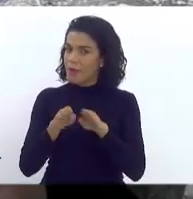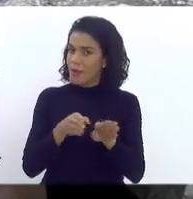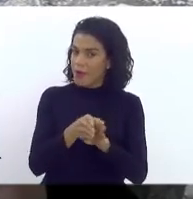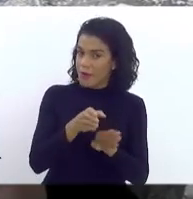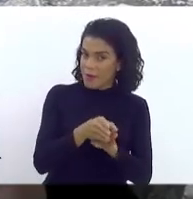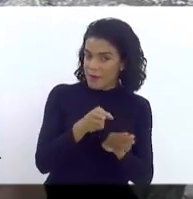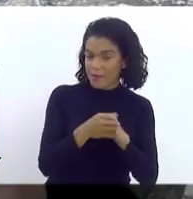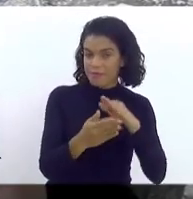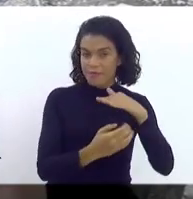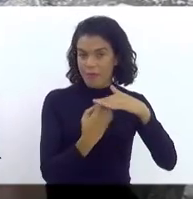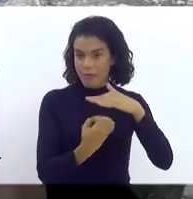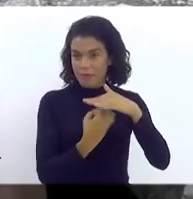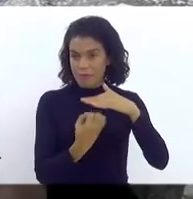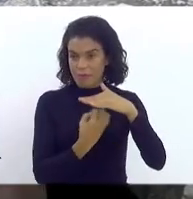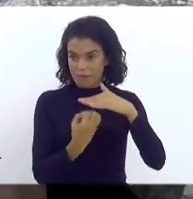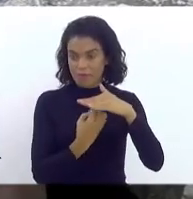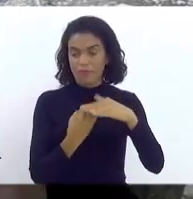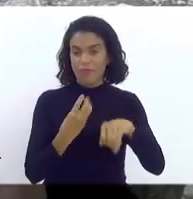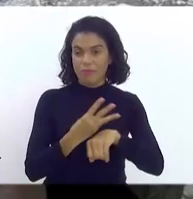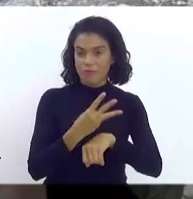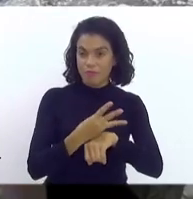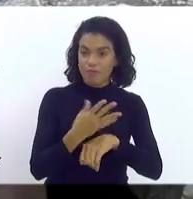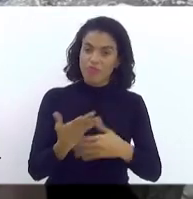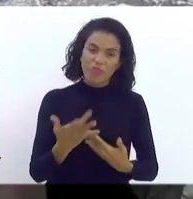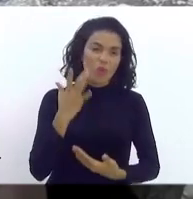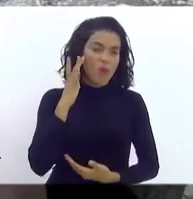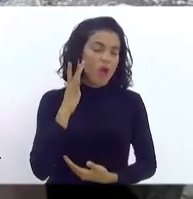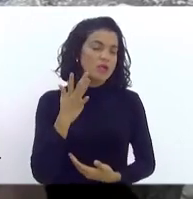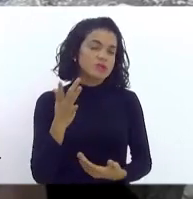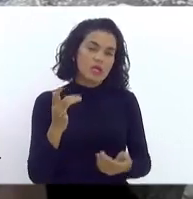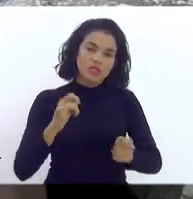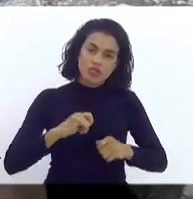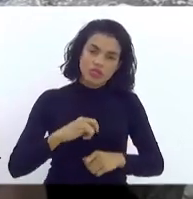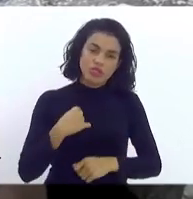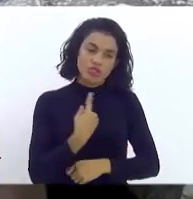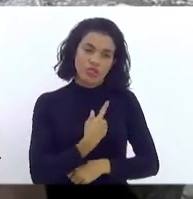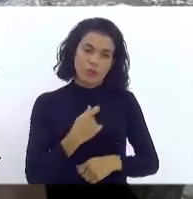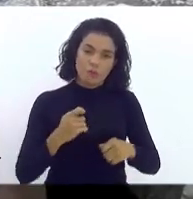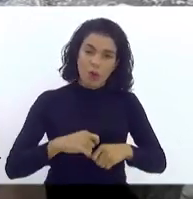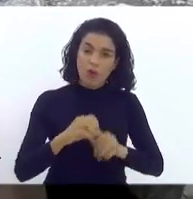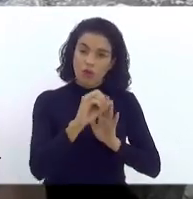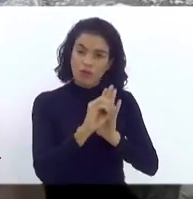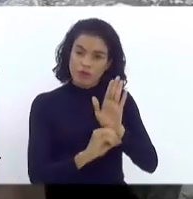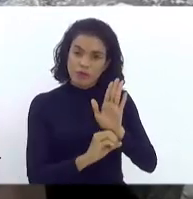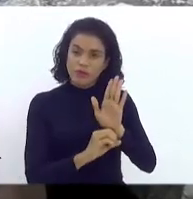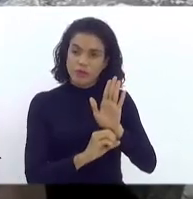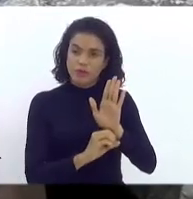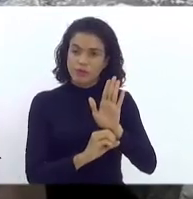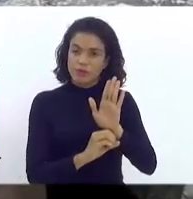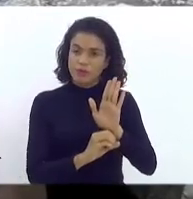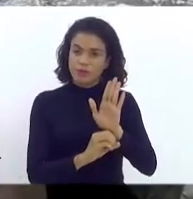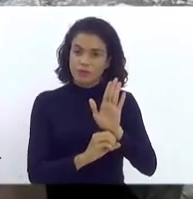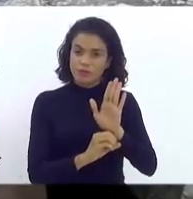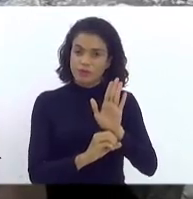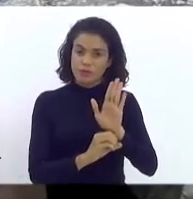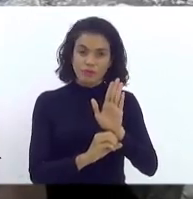por essas empresas terceirizadas. Então, acho que a gente podia fazer, por ofício mesmo, que o